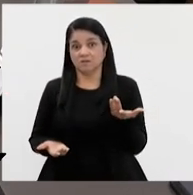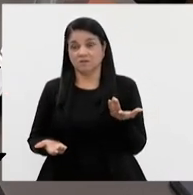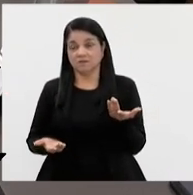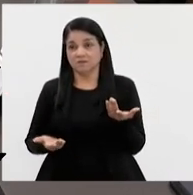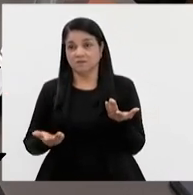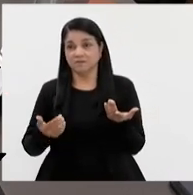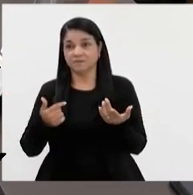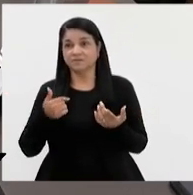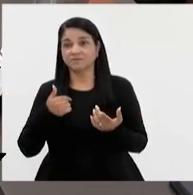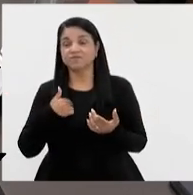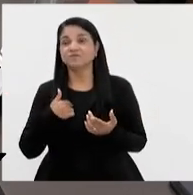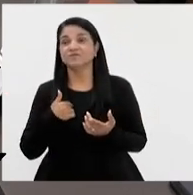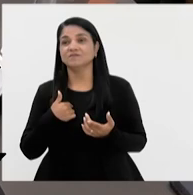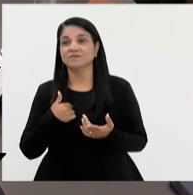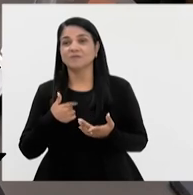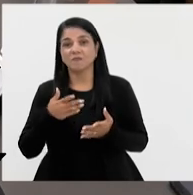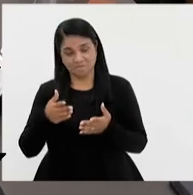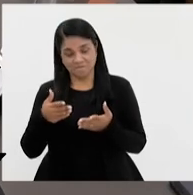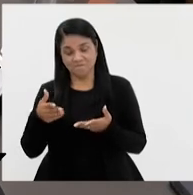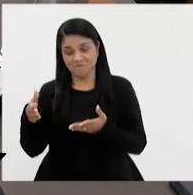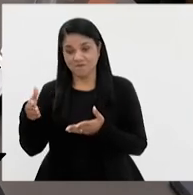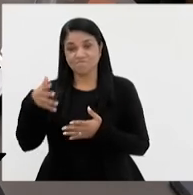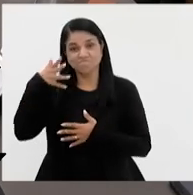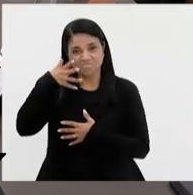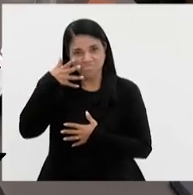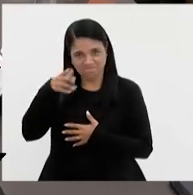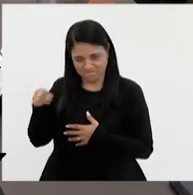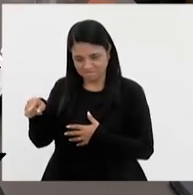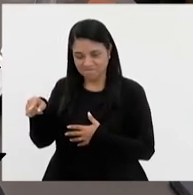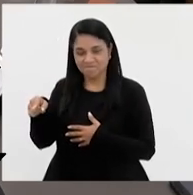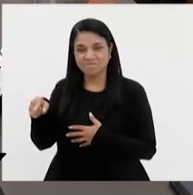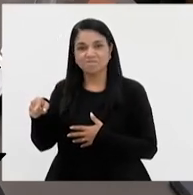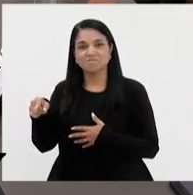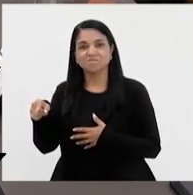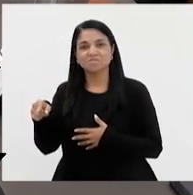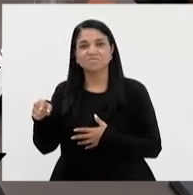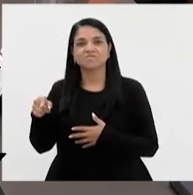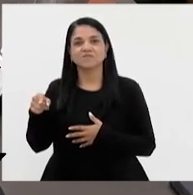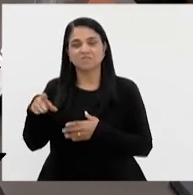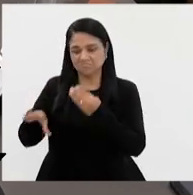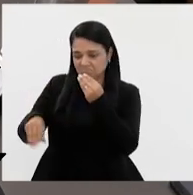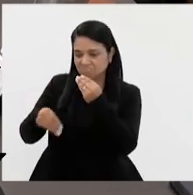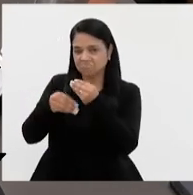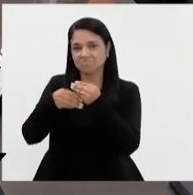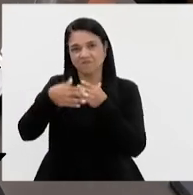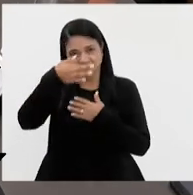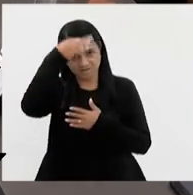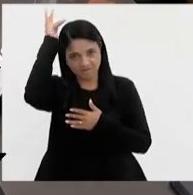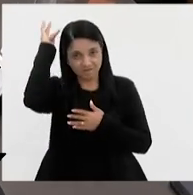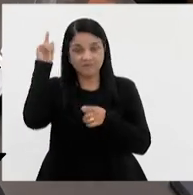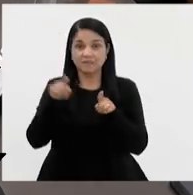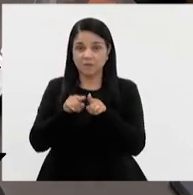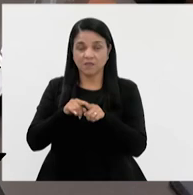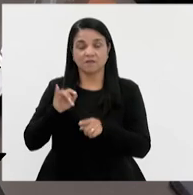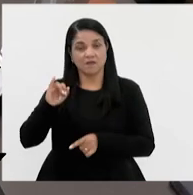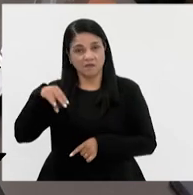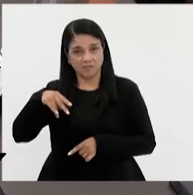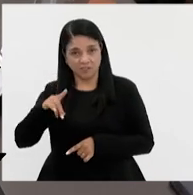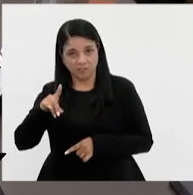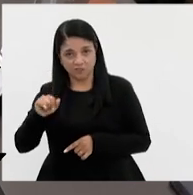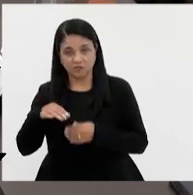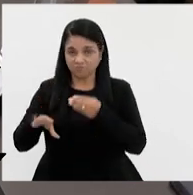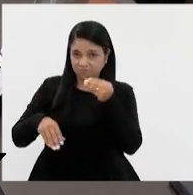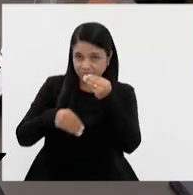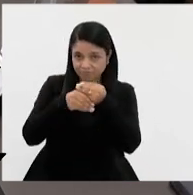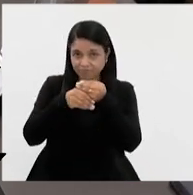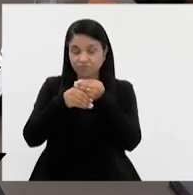ainda, de discutir. Ainda no seu, numa parte da fala de Vossa Excelência e aqui enaltecendo a fala do deputado Fred e a de Vossa Excelência também, com toda a propriedade como